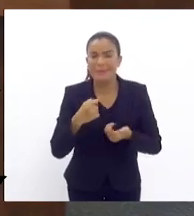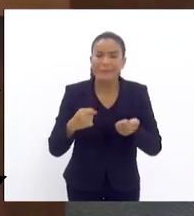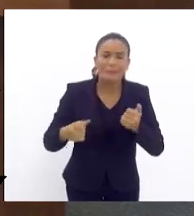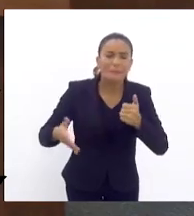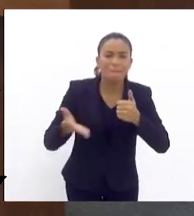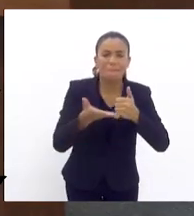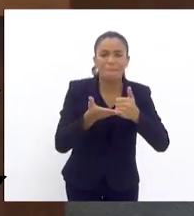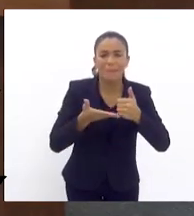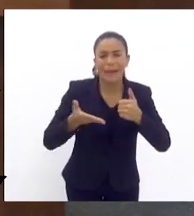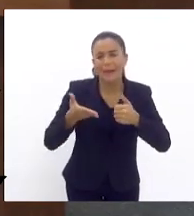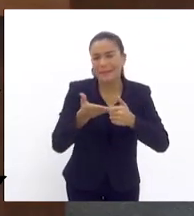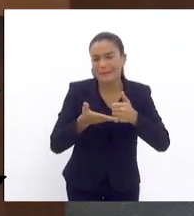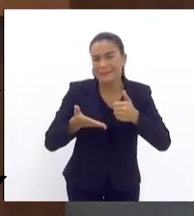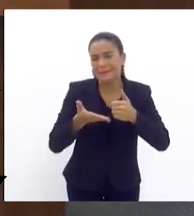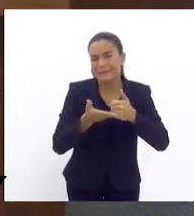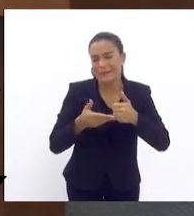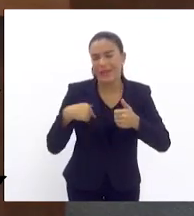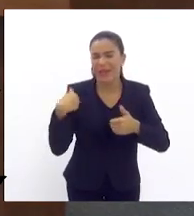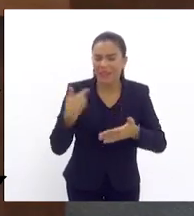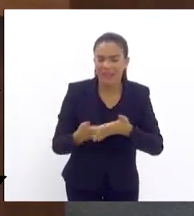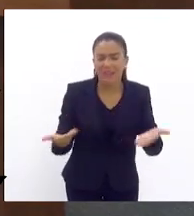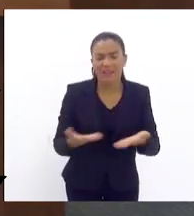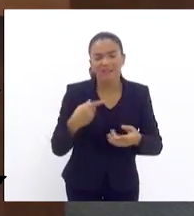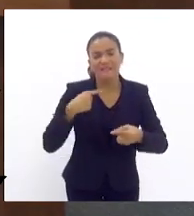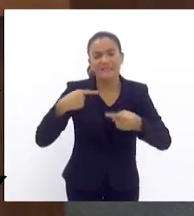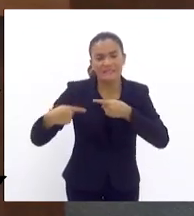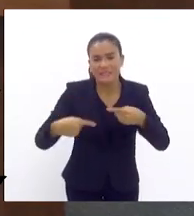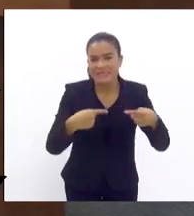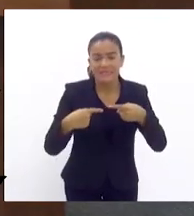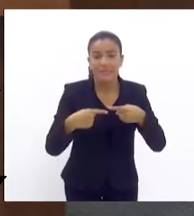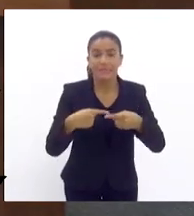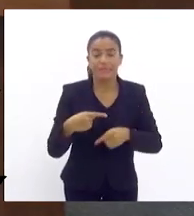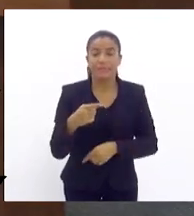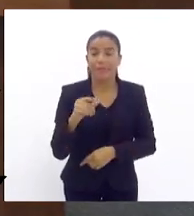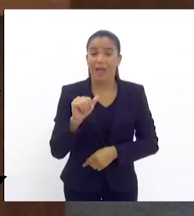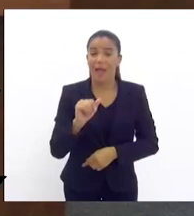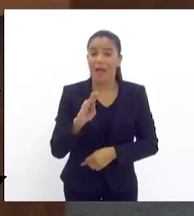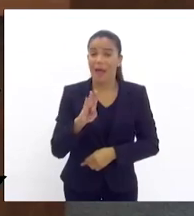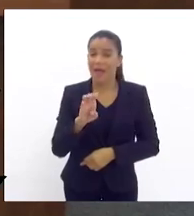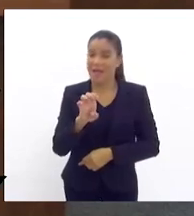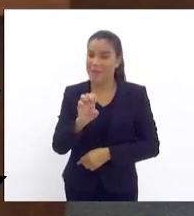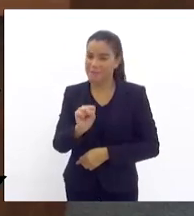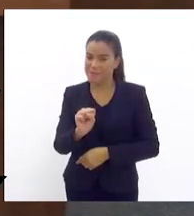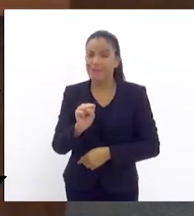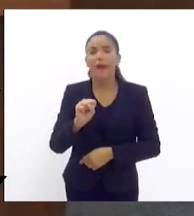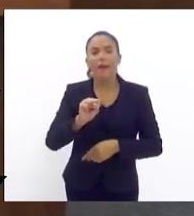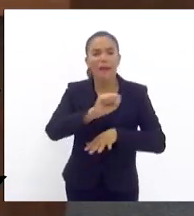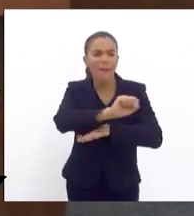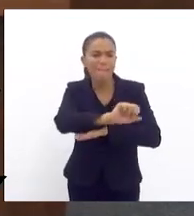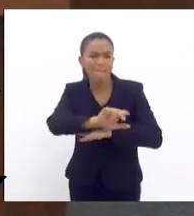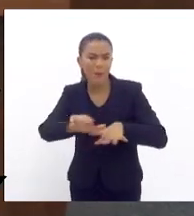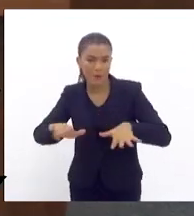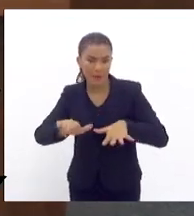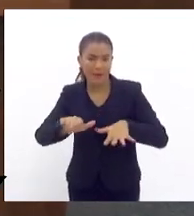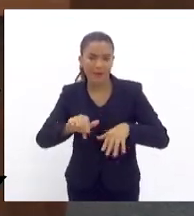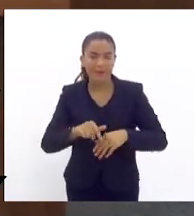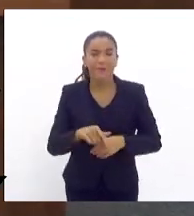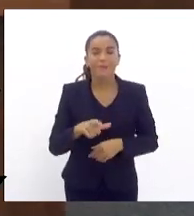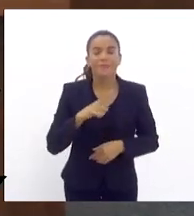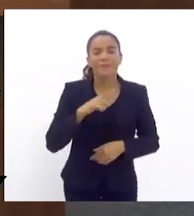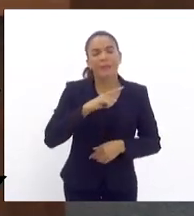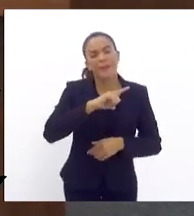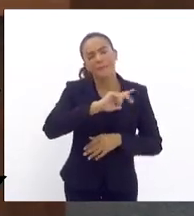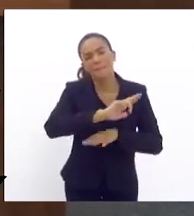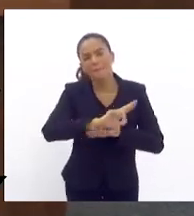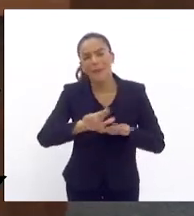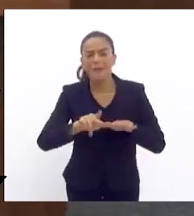e que até hoje a gente ainda está discutindo. E para que isso aconteça, a ABIS, que é plural, que tem representantes de todas as partes,